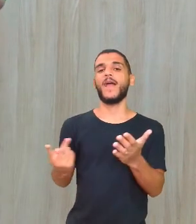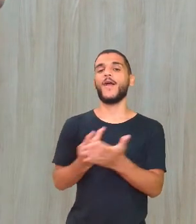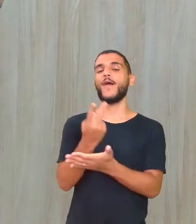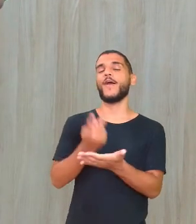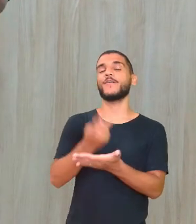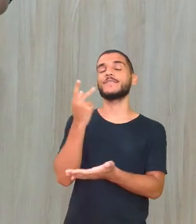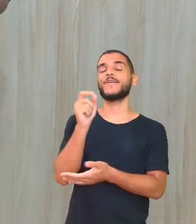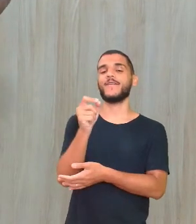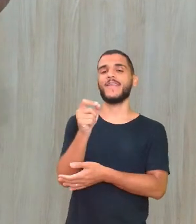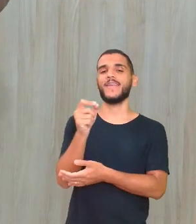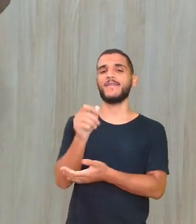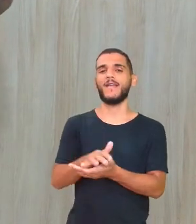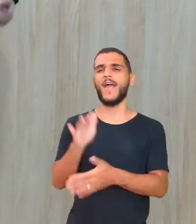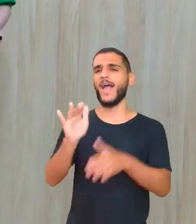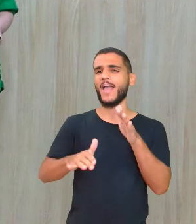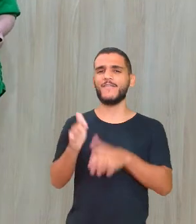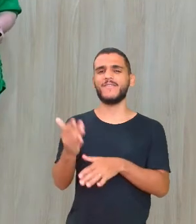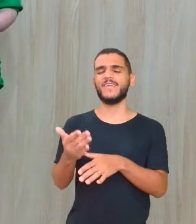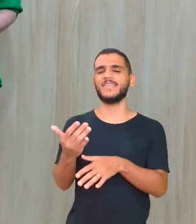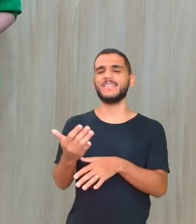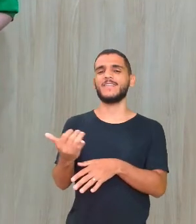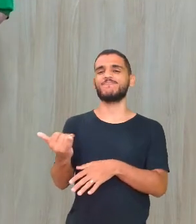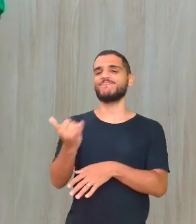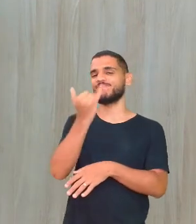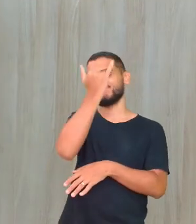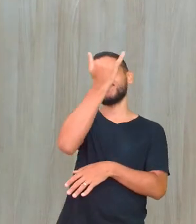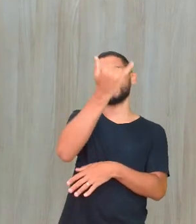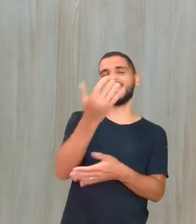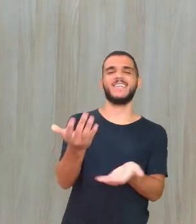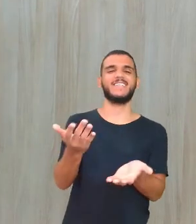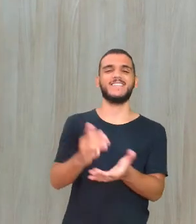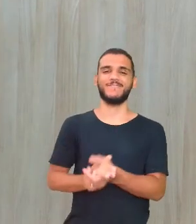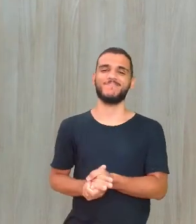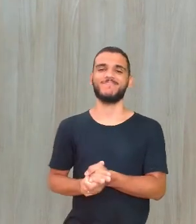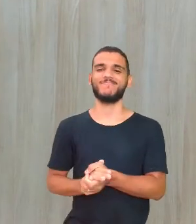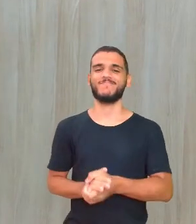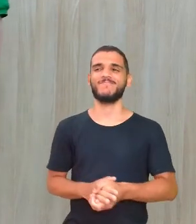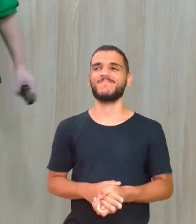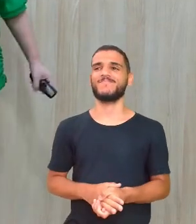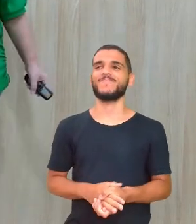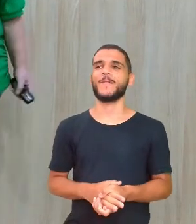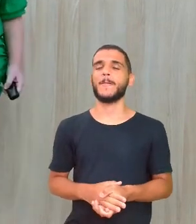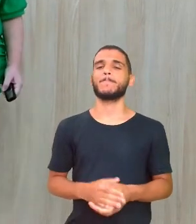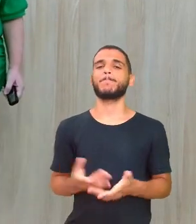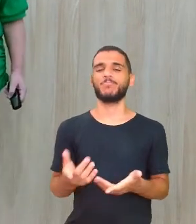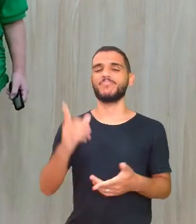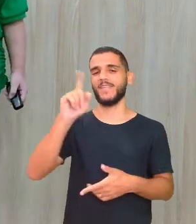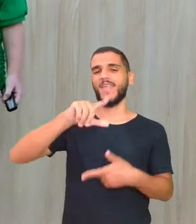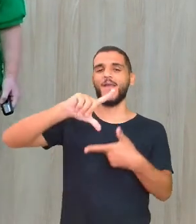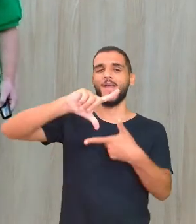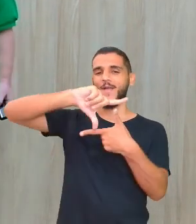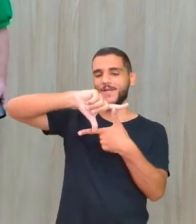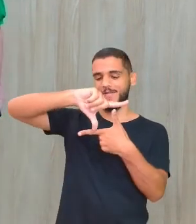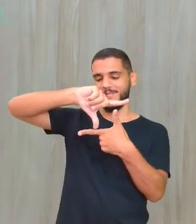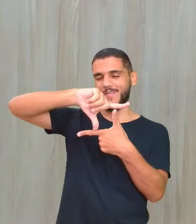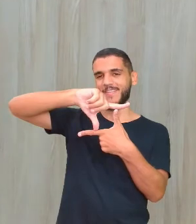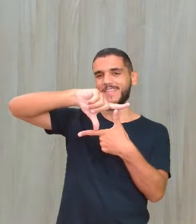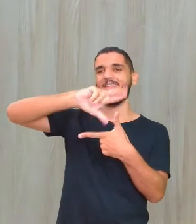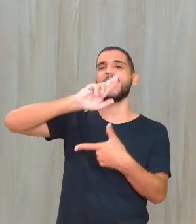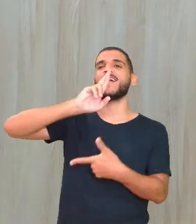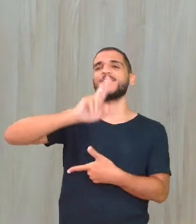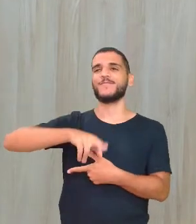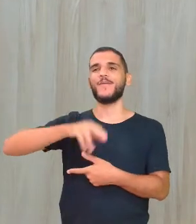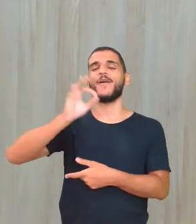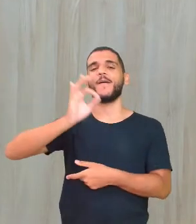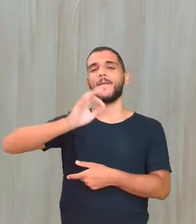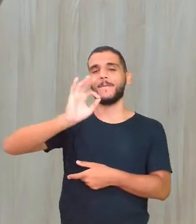A imagem, às vezes, engana a gente. A gente tá... Mas bora lá? Meu quadrado é a resposta,